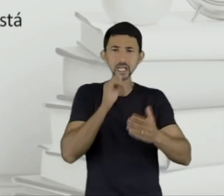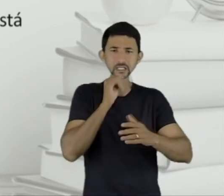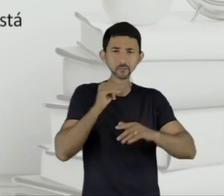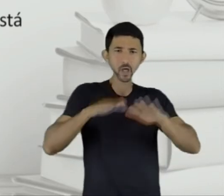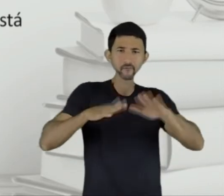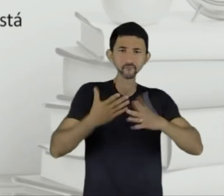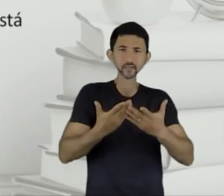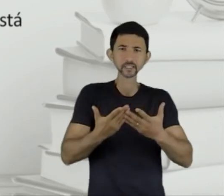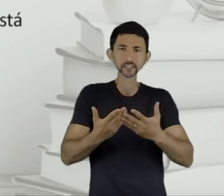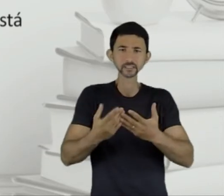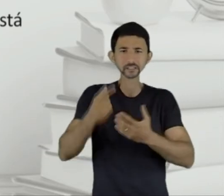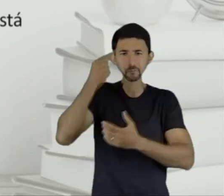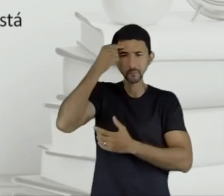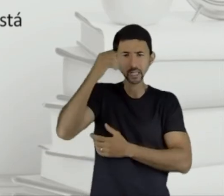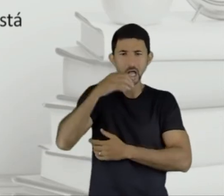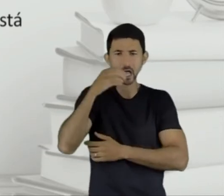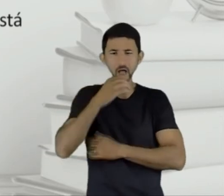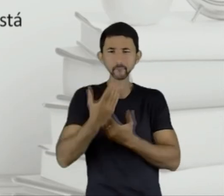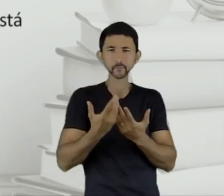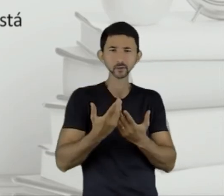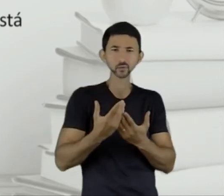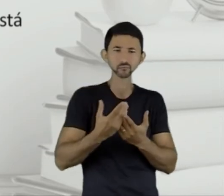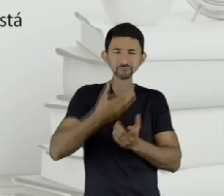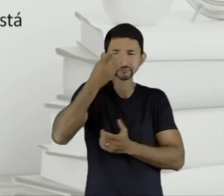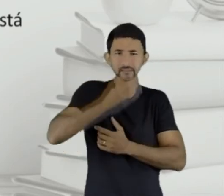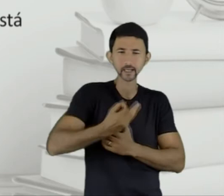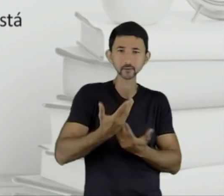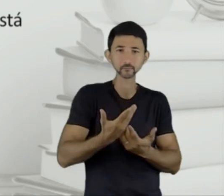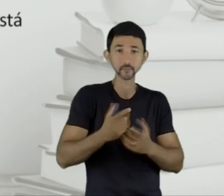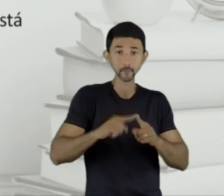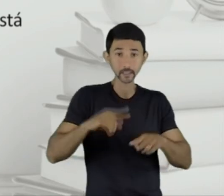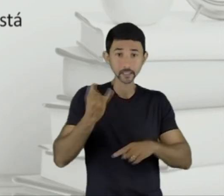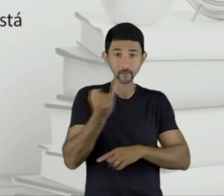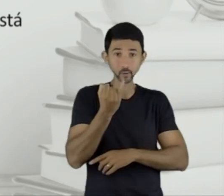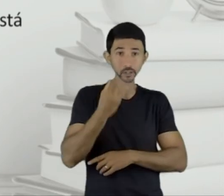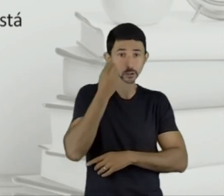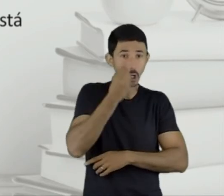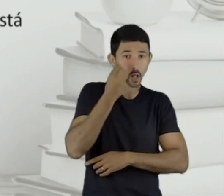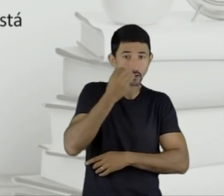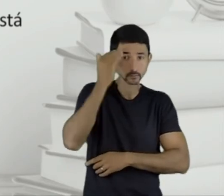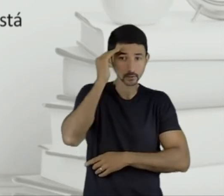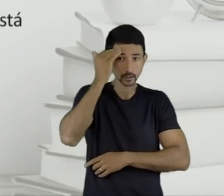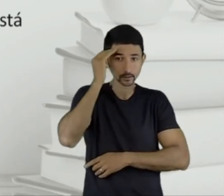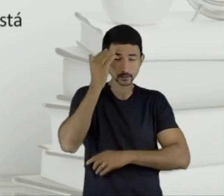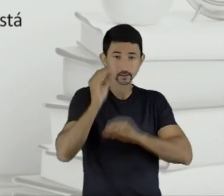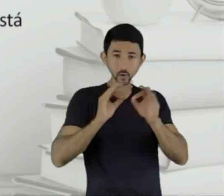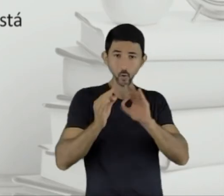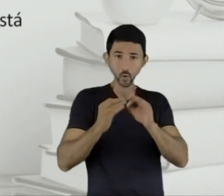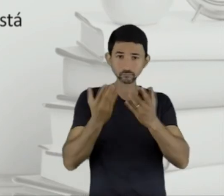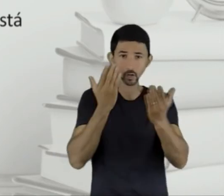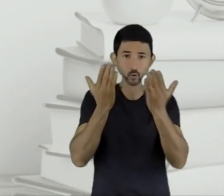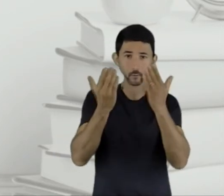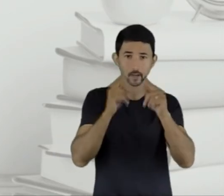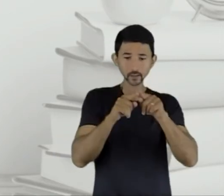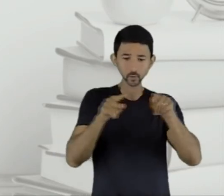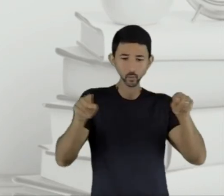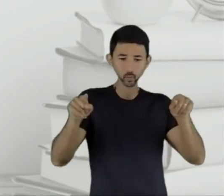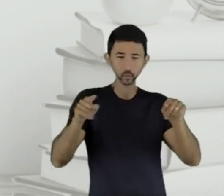assim, a um raciocínio rápido, exatamente, mas é importante você ter uma ideia de como comparar eles na reta